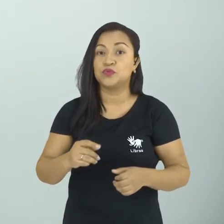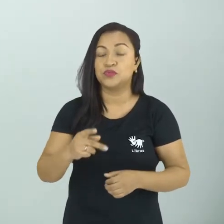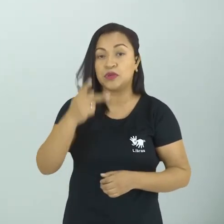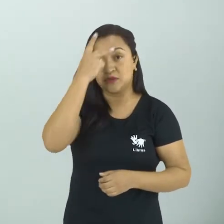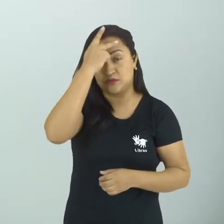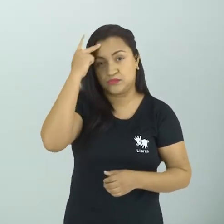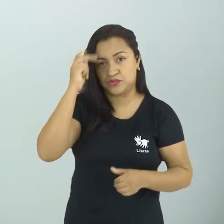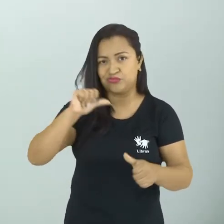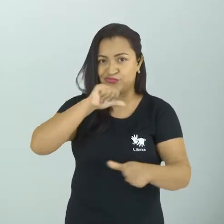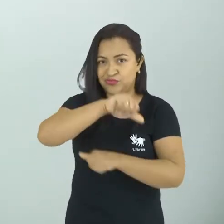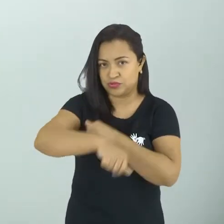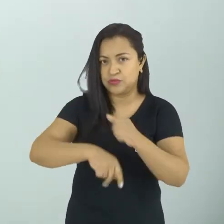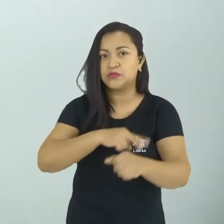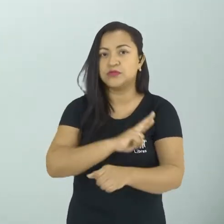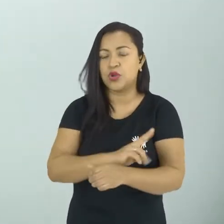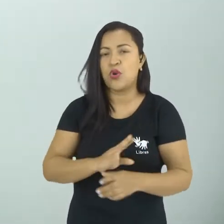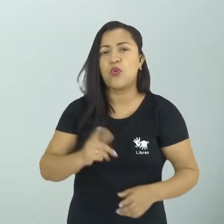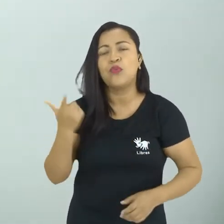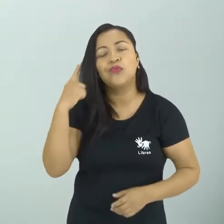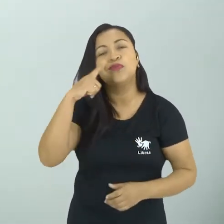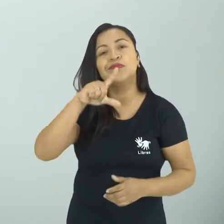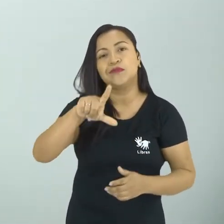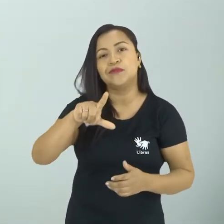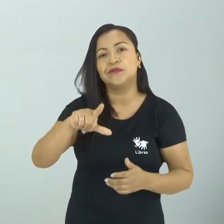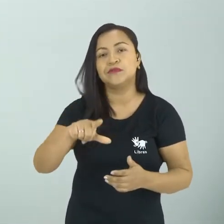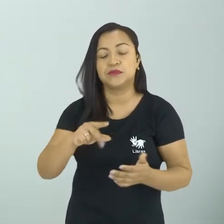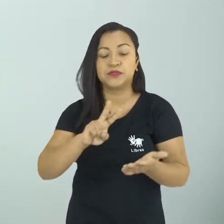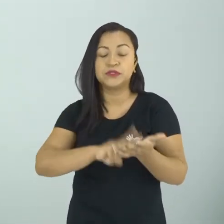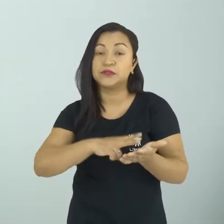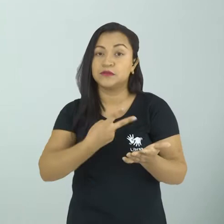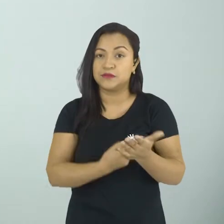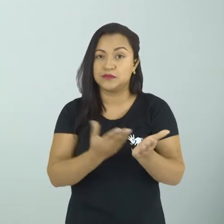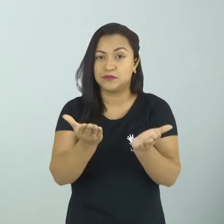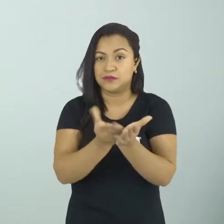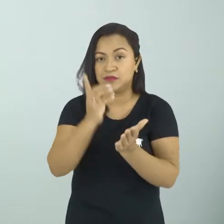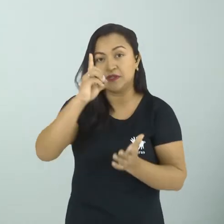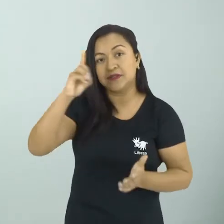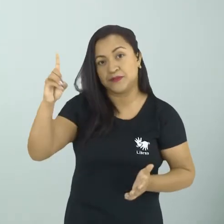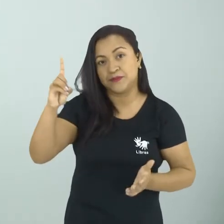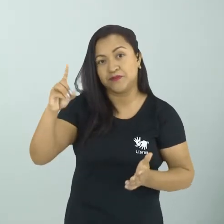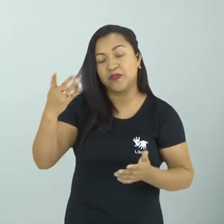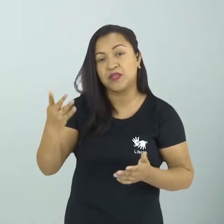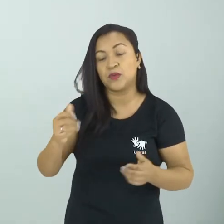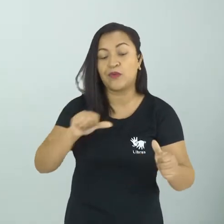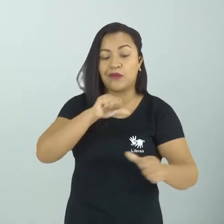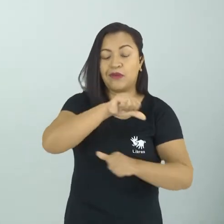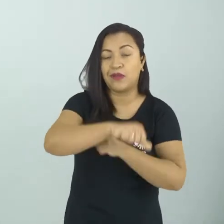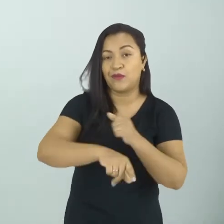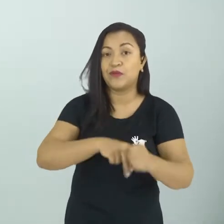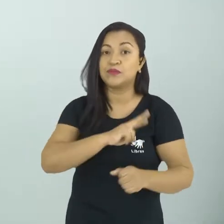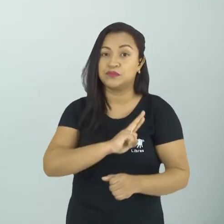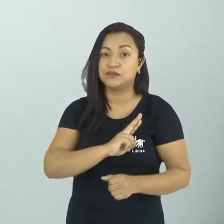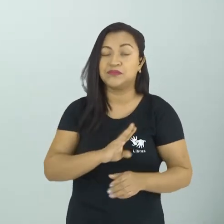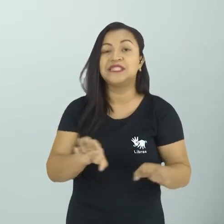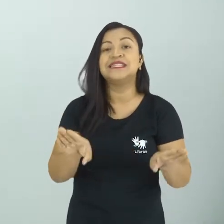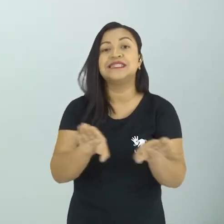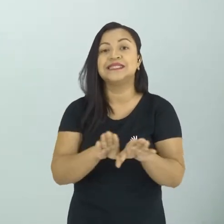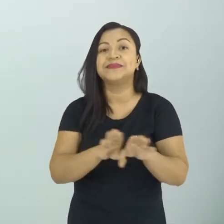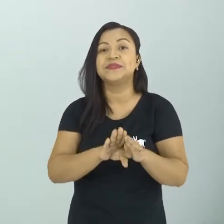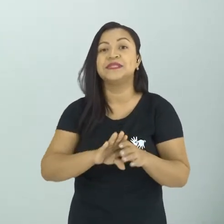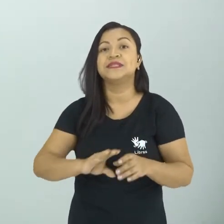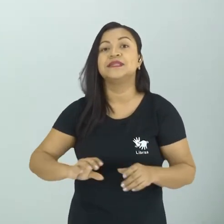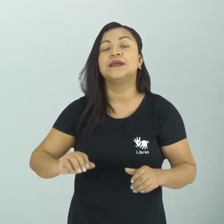fazer a tradução da Bíblia. E também a partir da Reforma Protestante, nós temos o quê? Temos mudanças dentro da